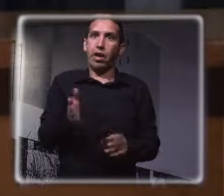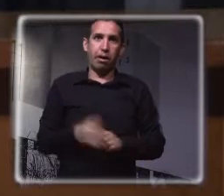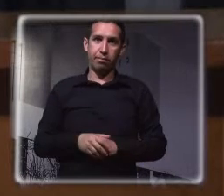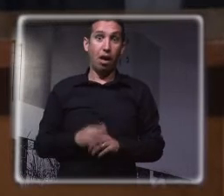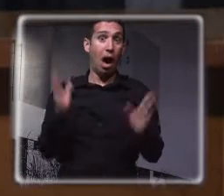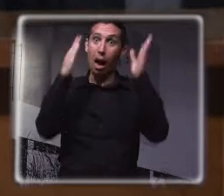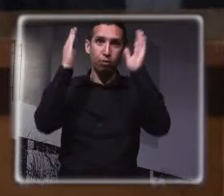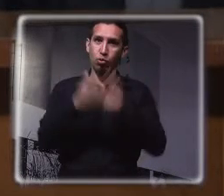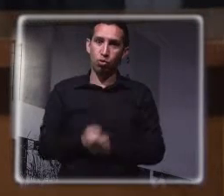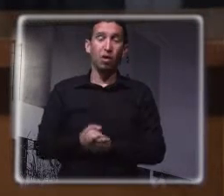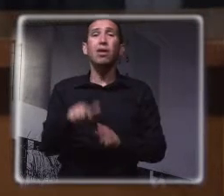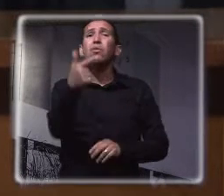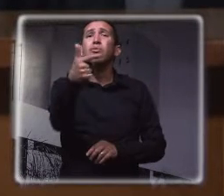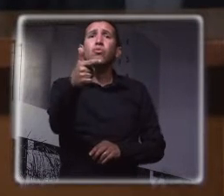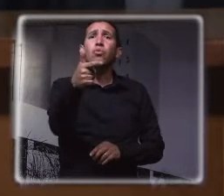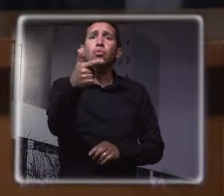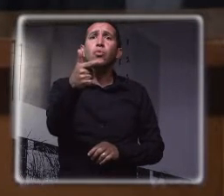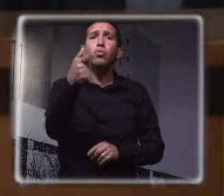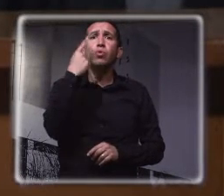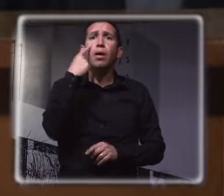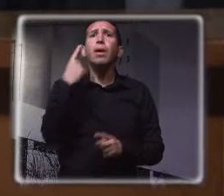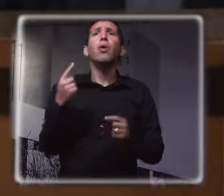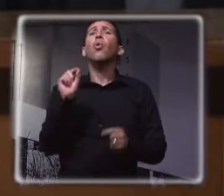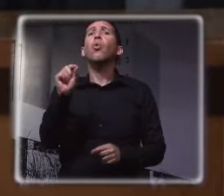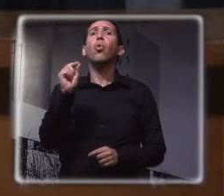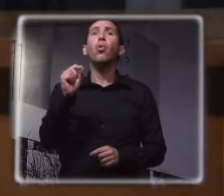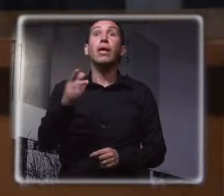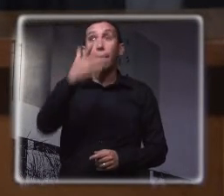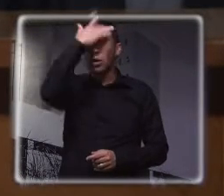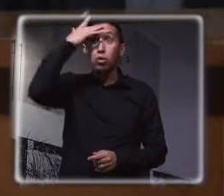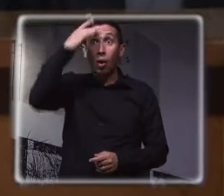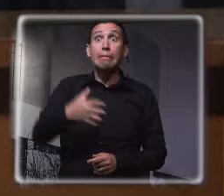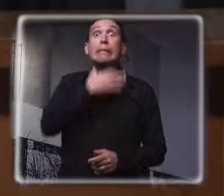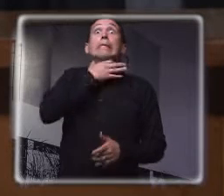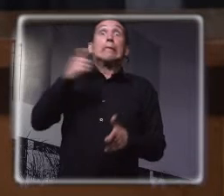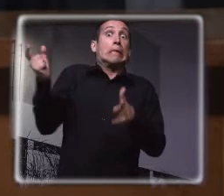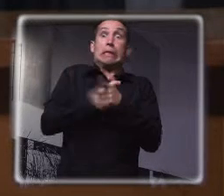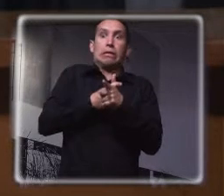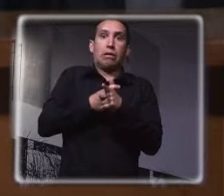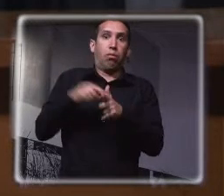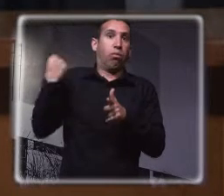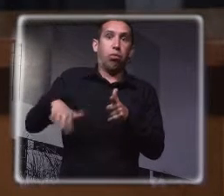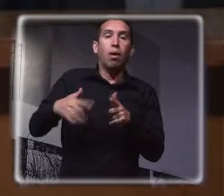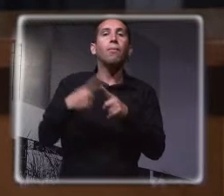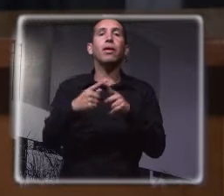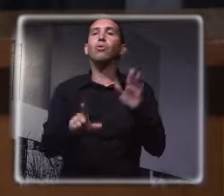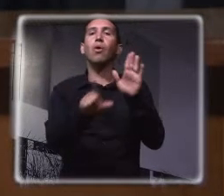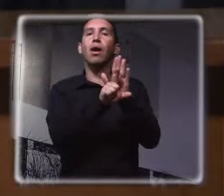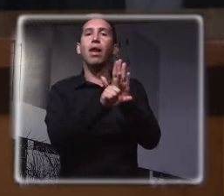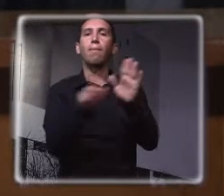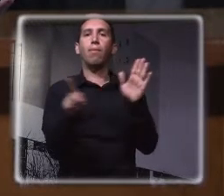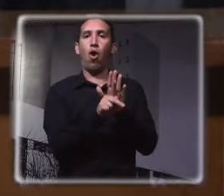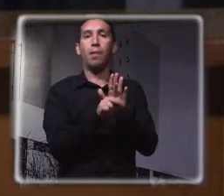é importante que se diga, a gente não tem um conceito estanque do que é o superendividado no Brasil, porque nós não temos uma legislação específica. Nós